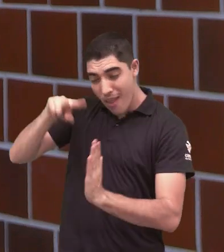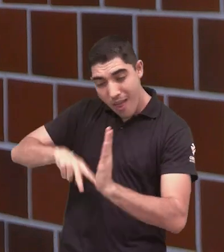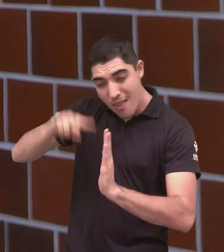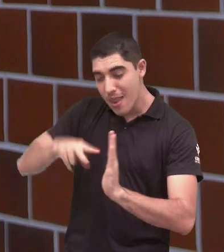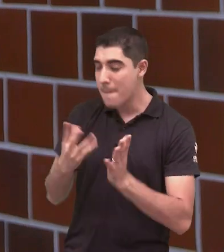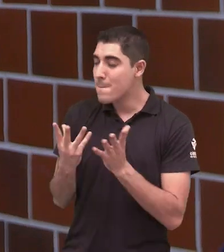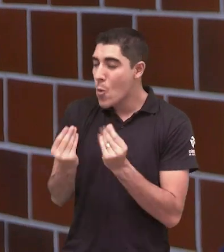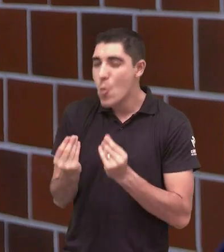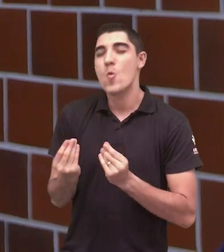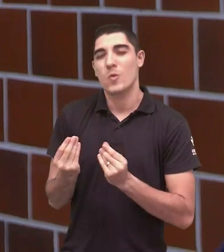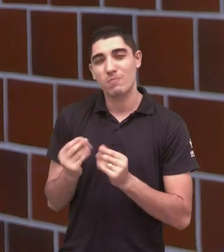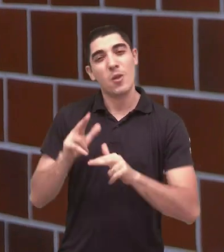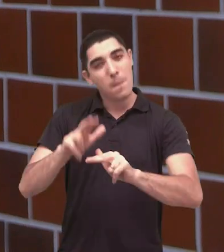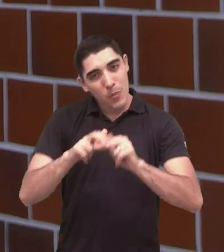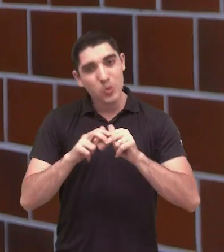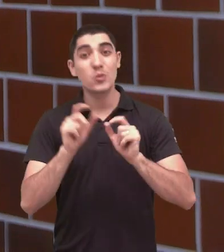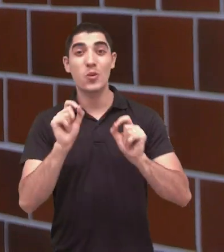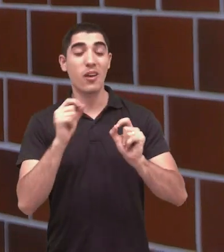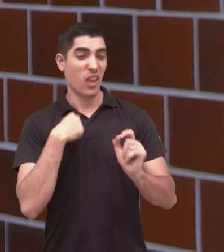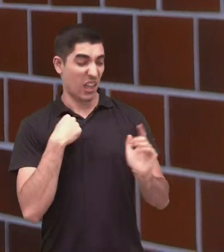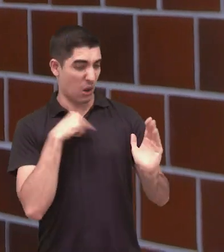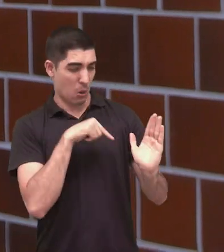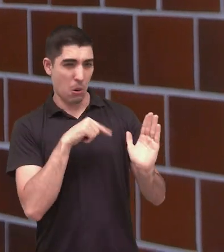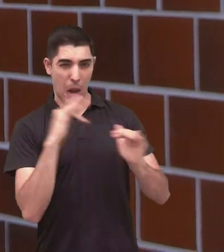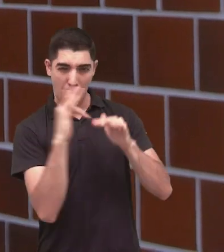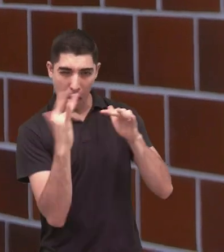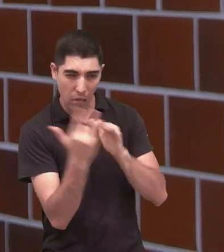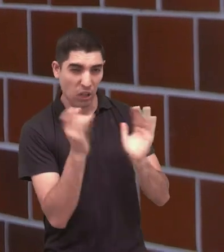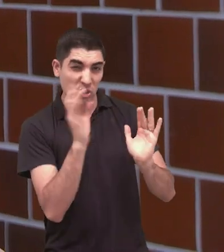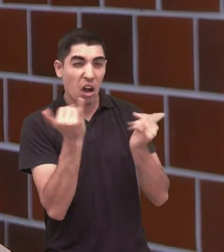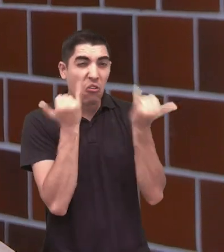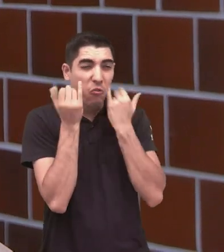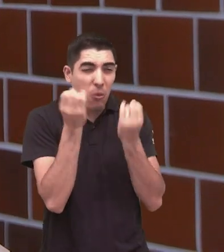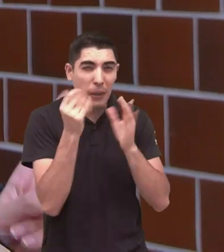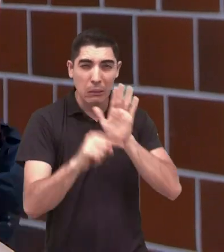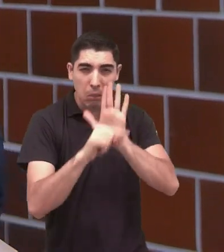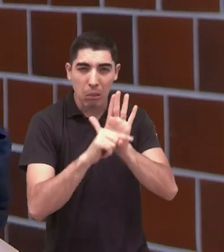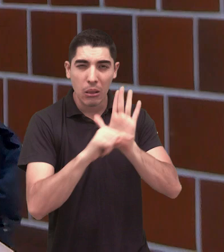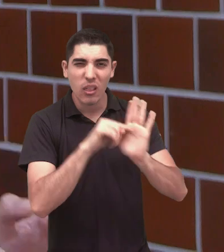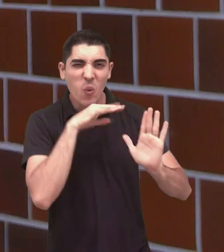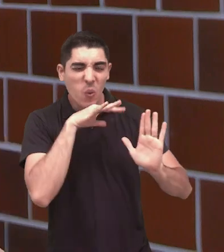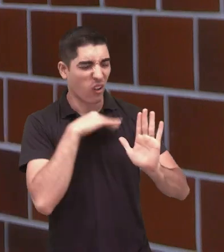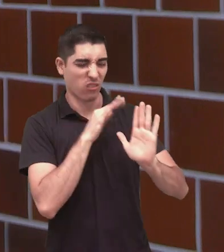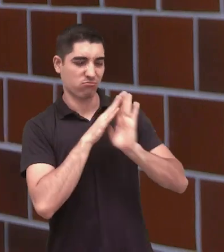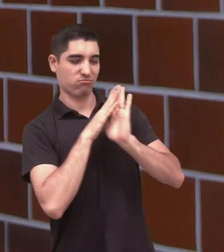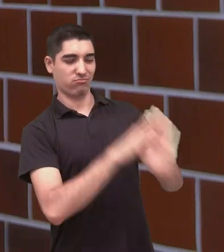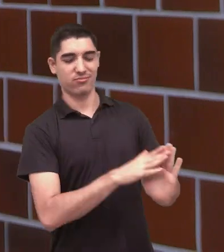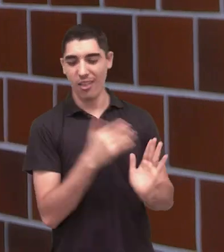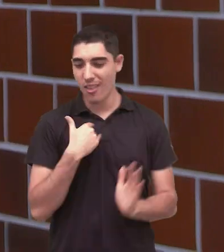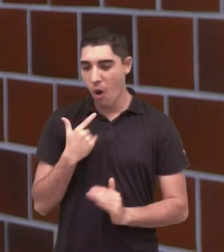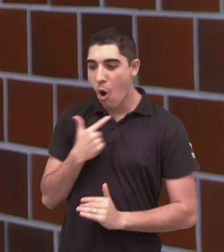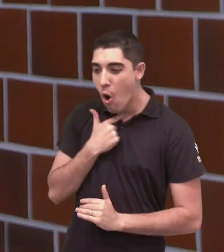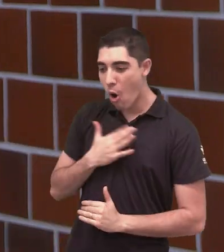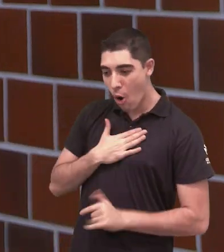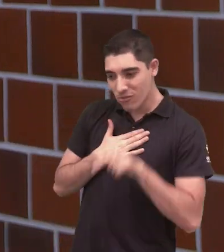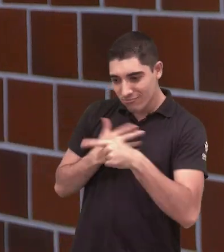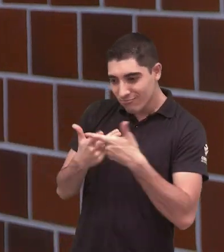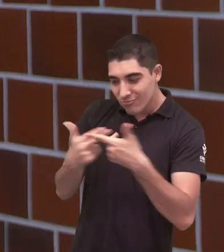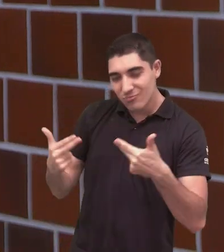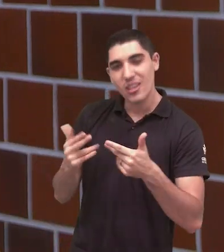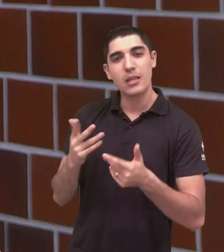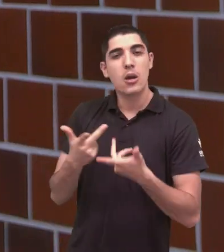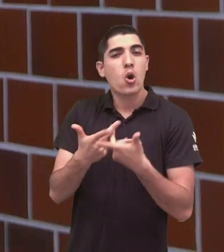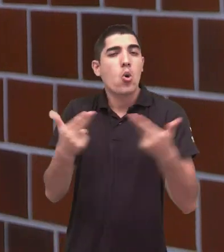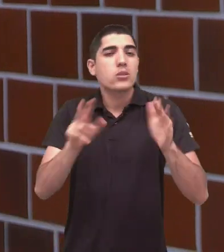eu leio pra caramba também. Então é basicamente isso. Eu geralmente fujo aí das notícias ruins, entre aspas, aí, digamos assim. Eu sempre